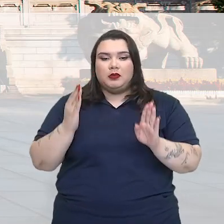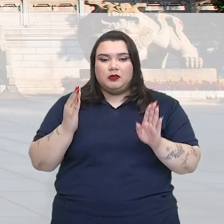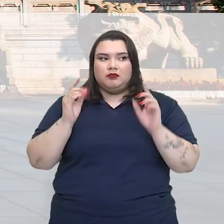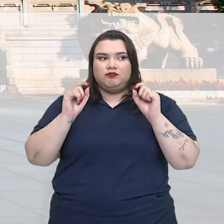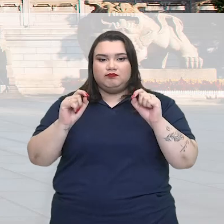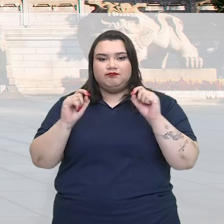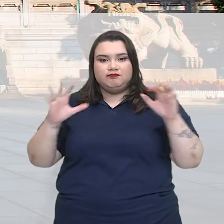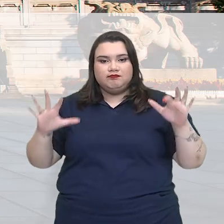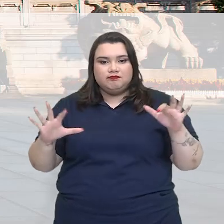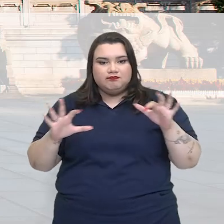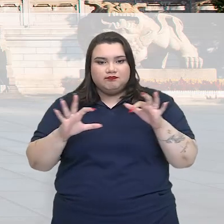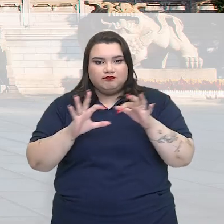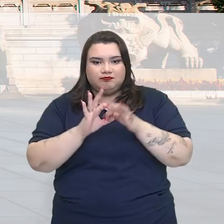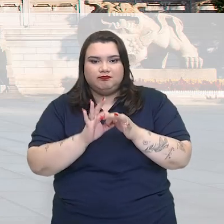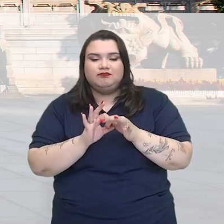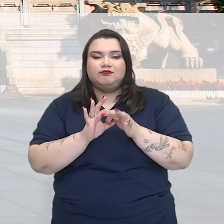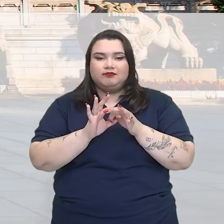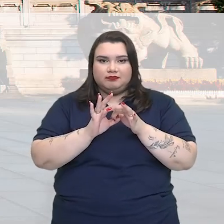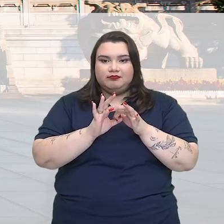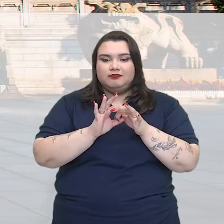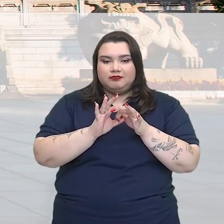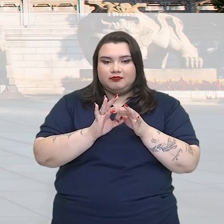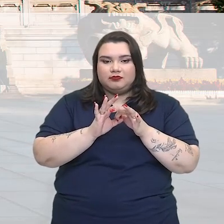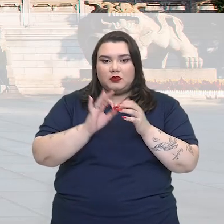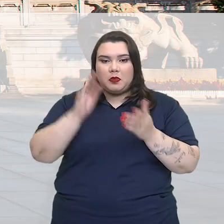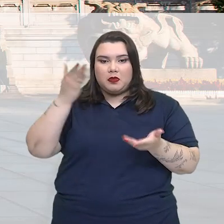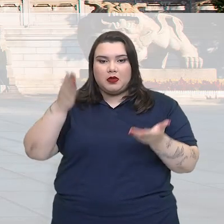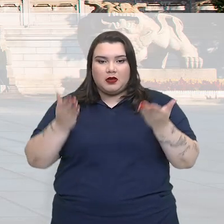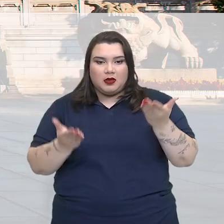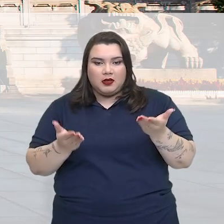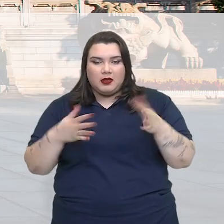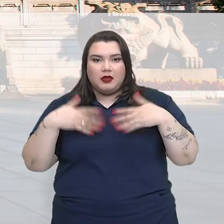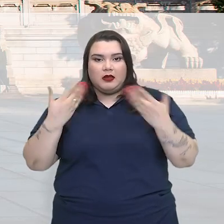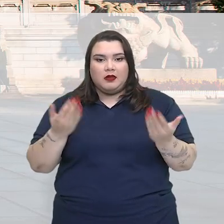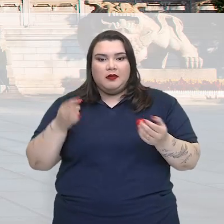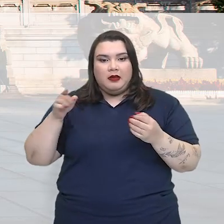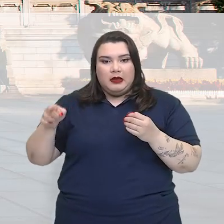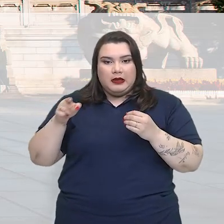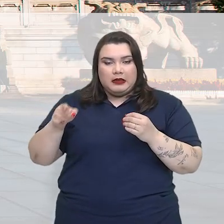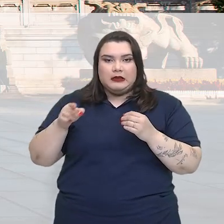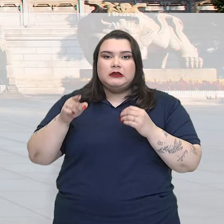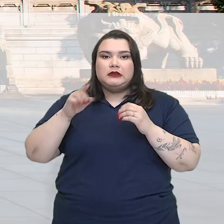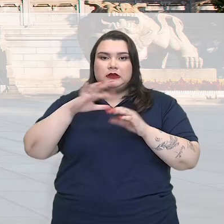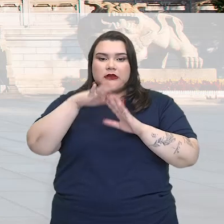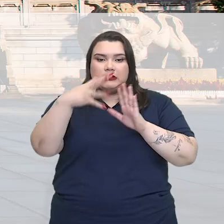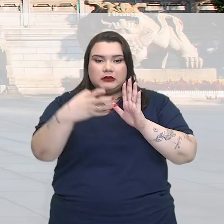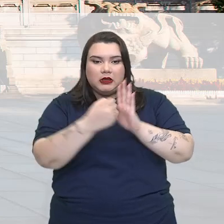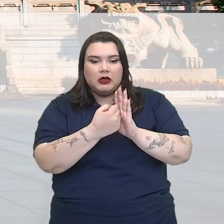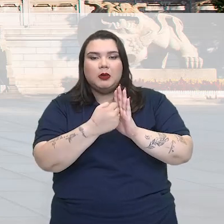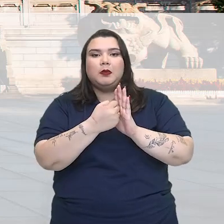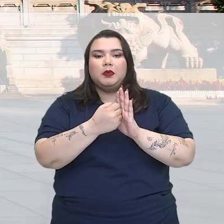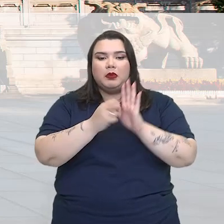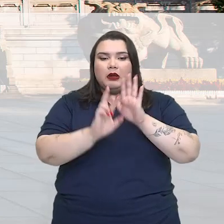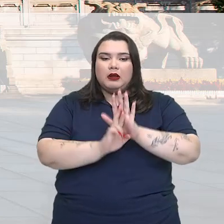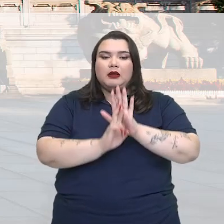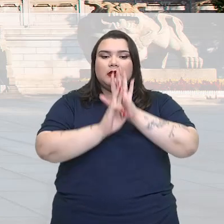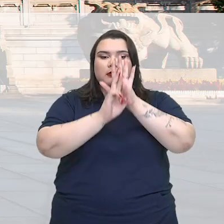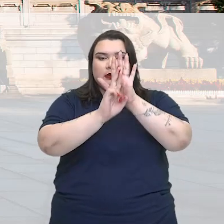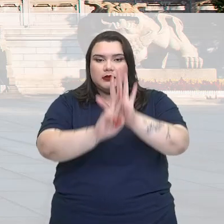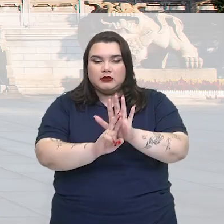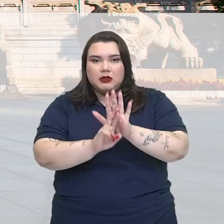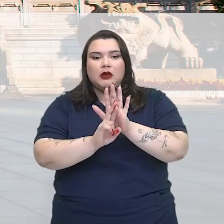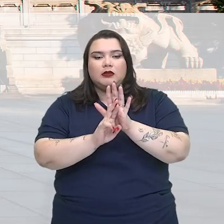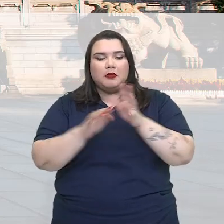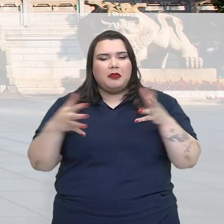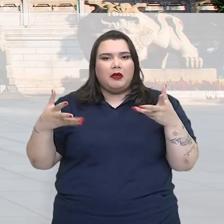um equilíbrio. E o Yin Yang representa esse equilíbrio, essa perfeita harmonia